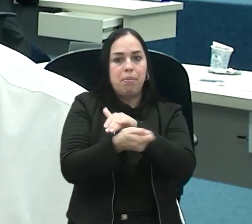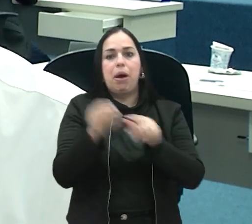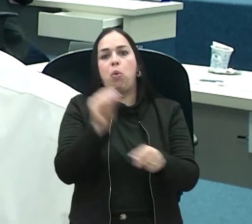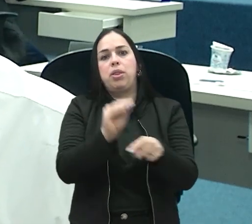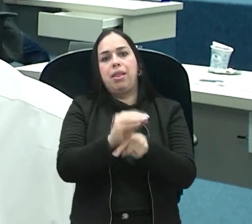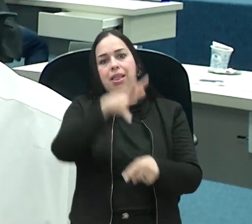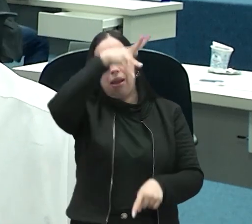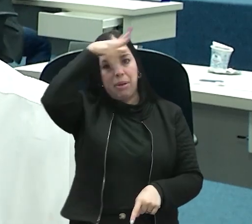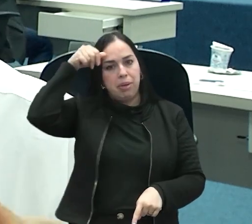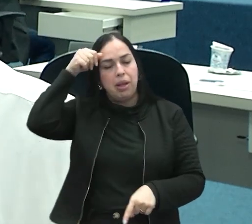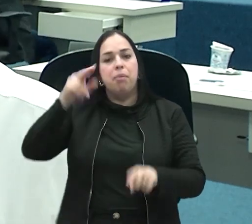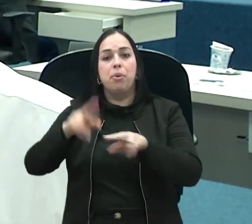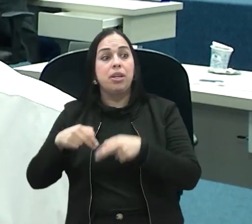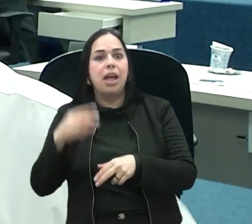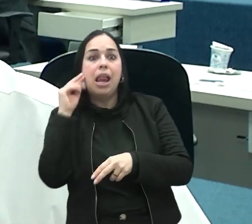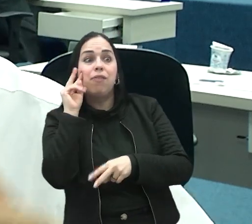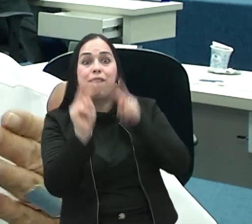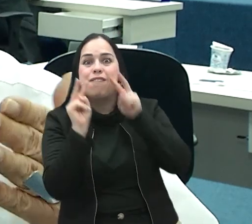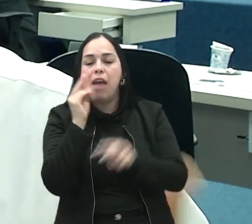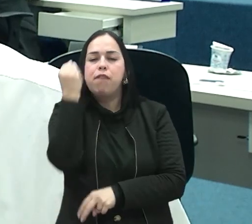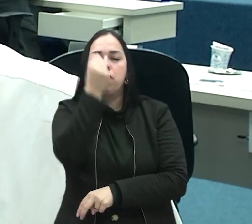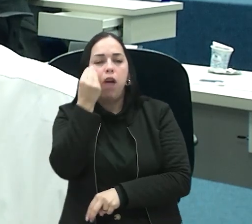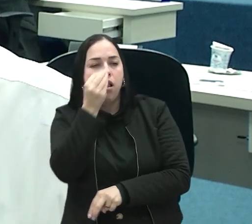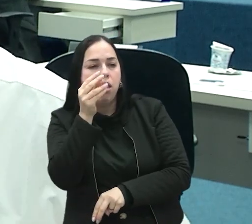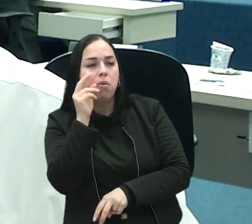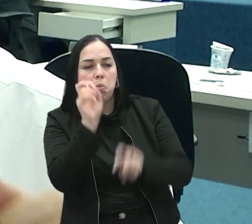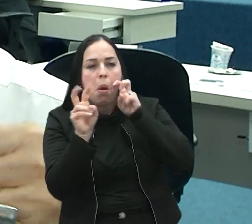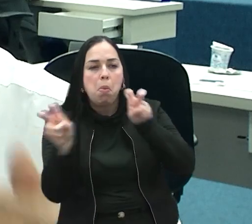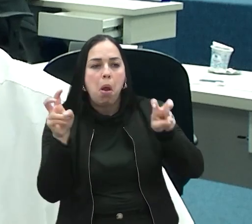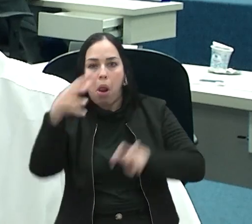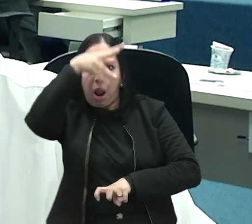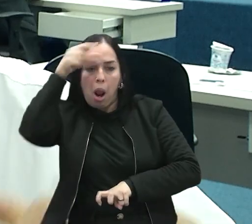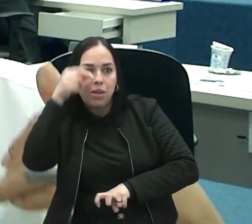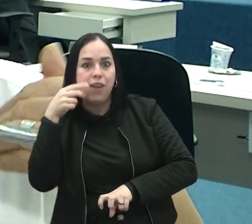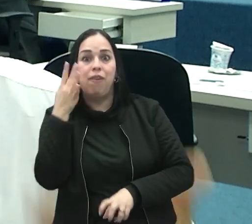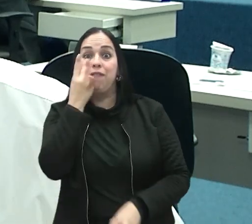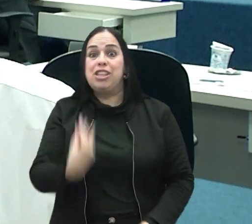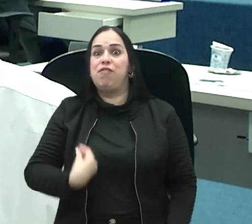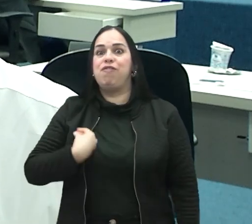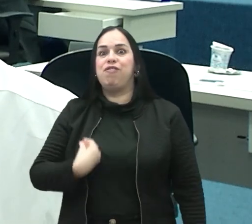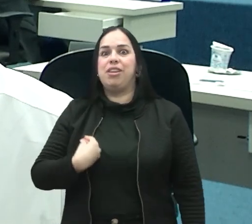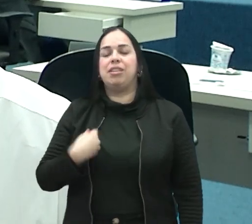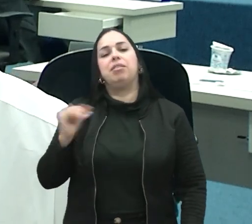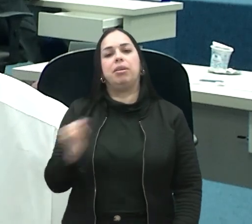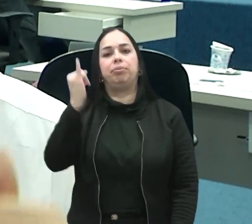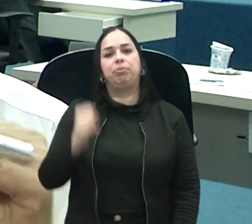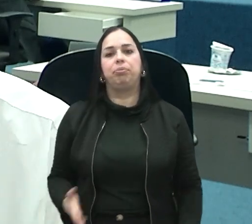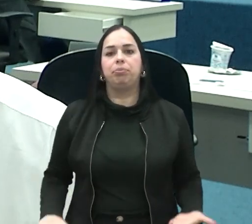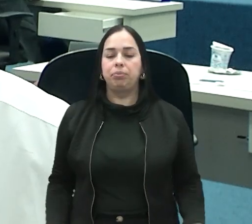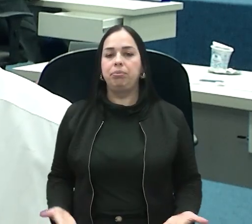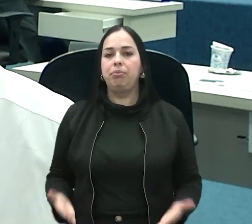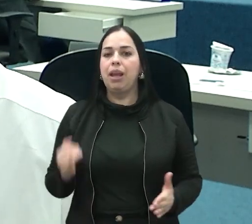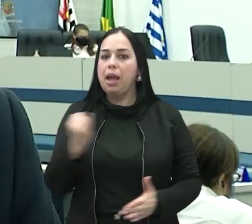os recursos para o Brasil. Então, nós estamos ali do lado, eles vão vivenciar, vão ver, né, estão perto da realidade. Então, vai